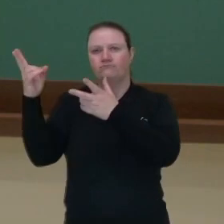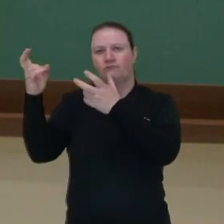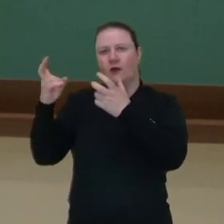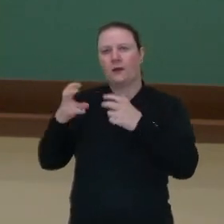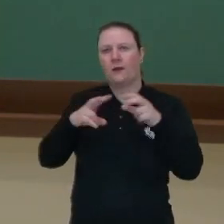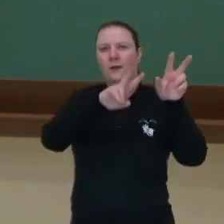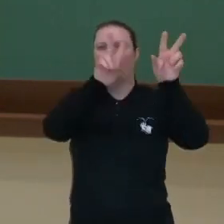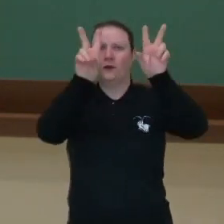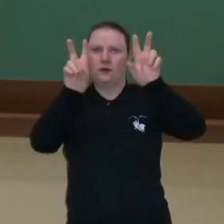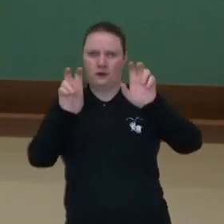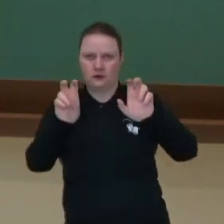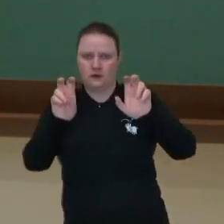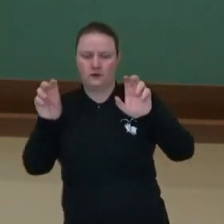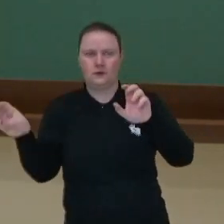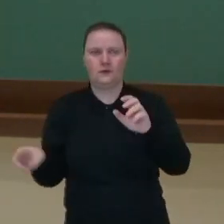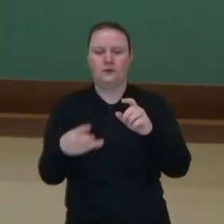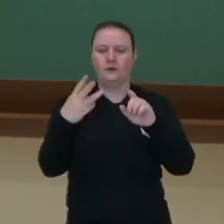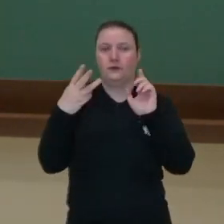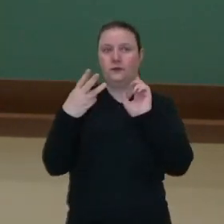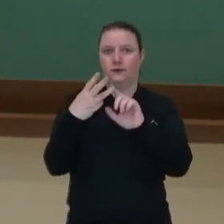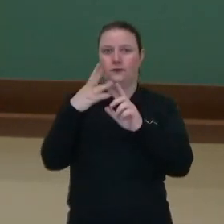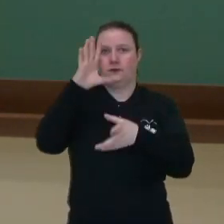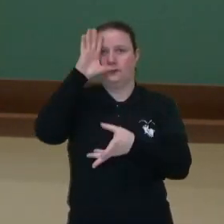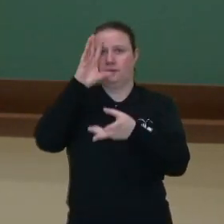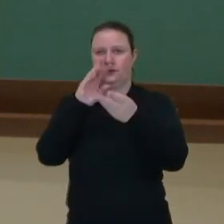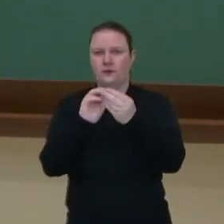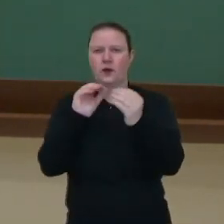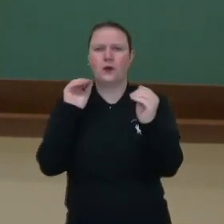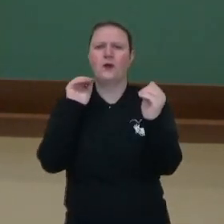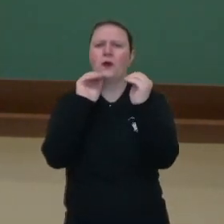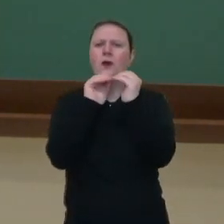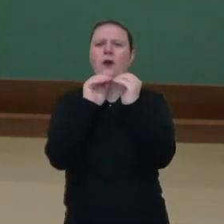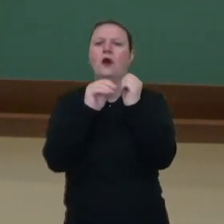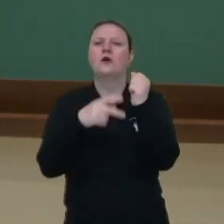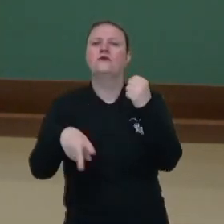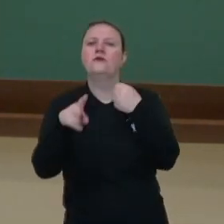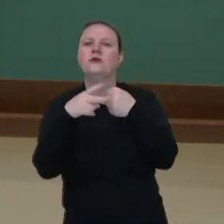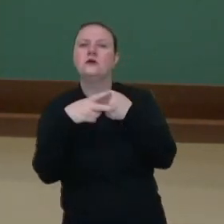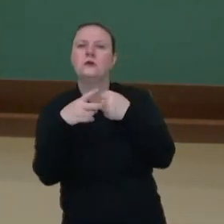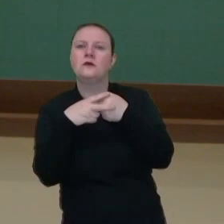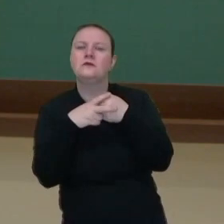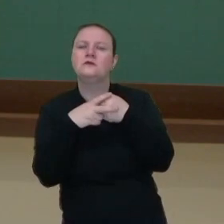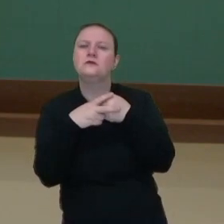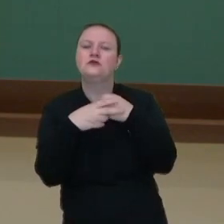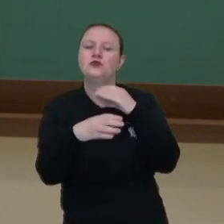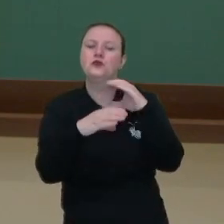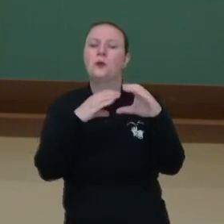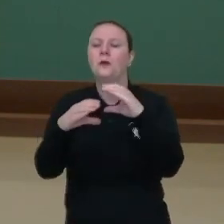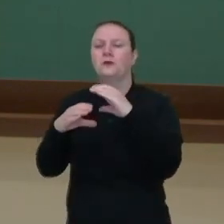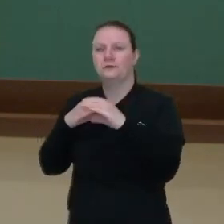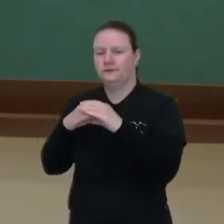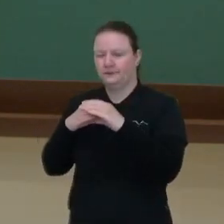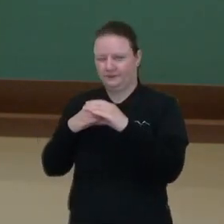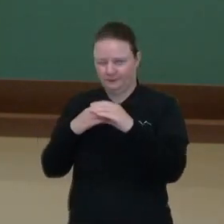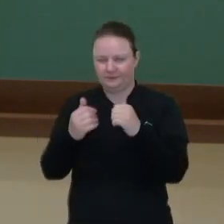tema, compreender a concordância verbal nas situações comunicativas, perfeito?